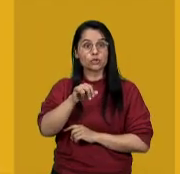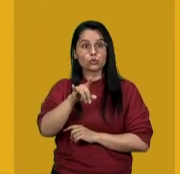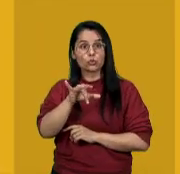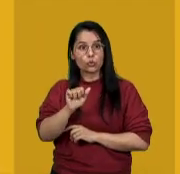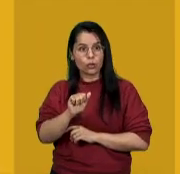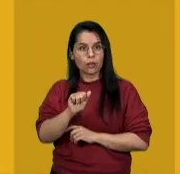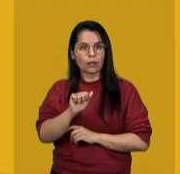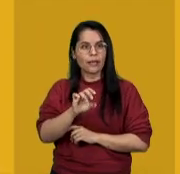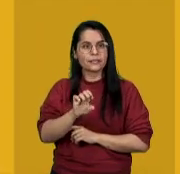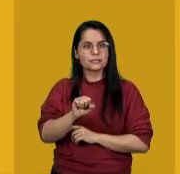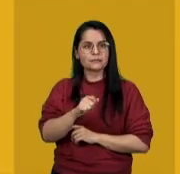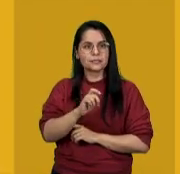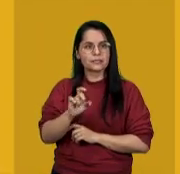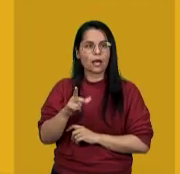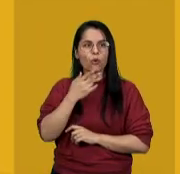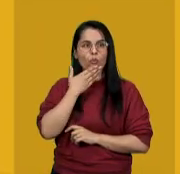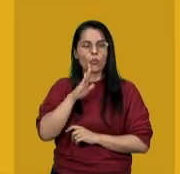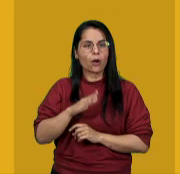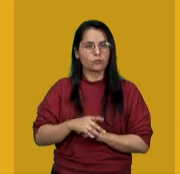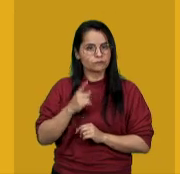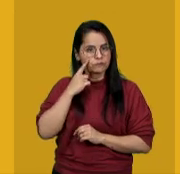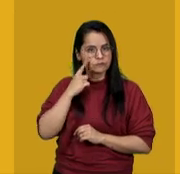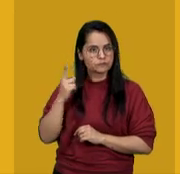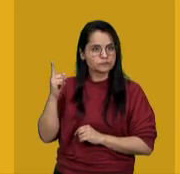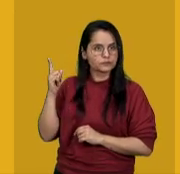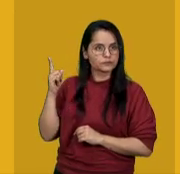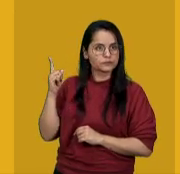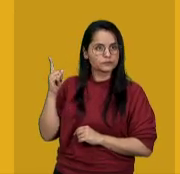ela é formada de tecido